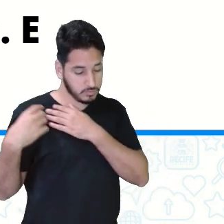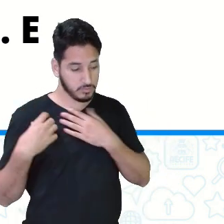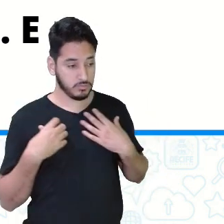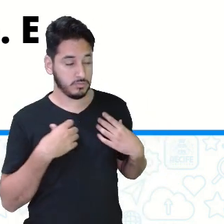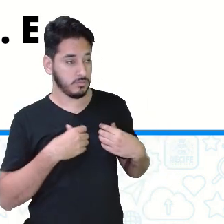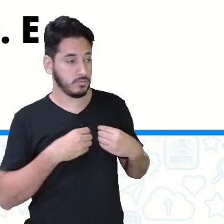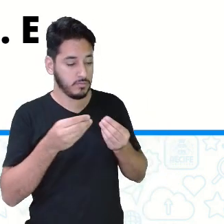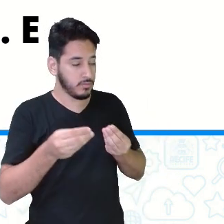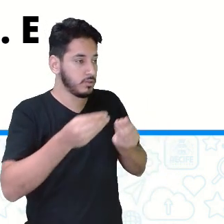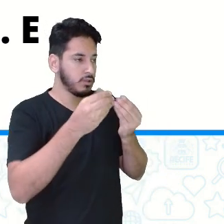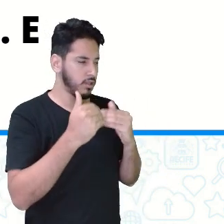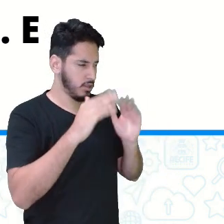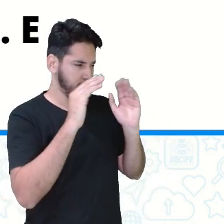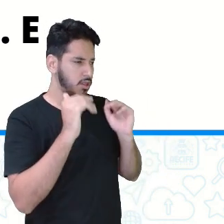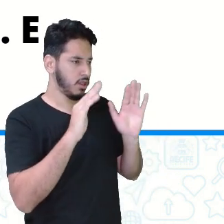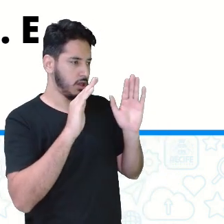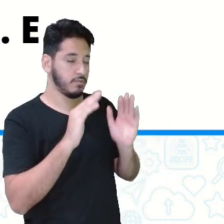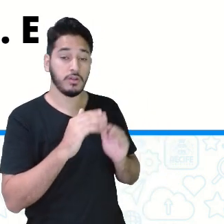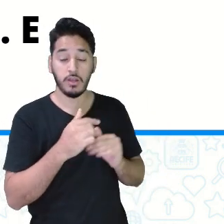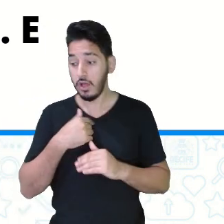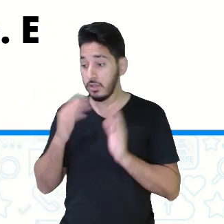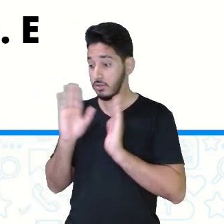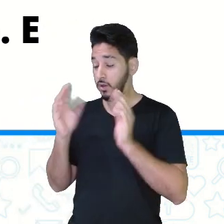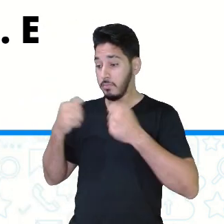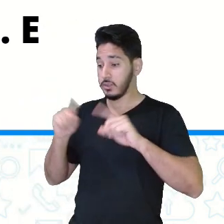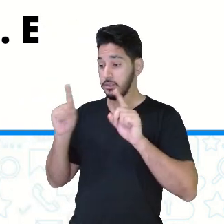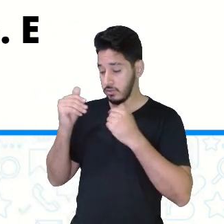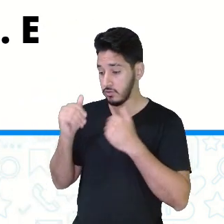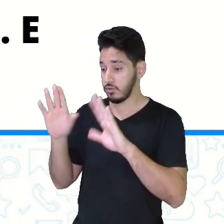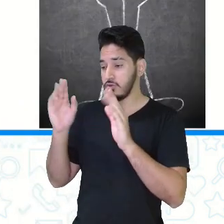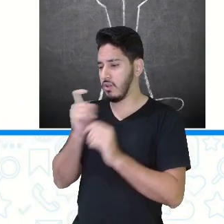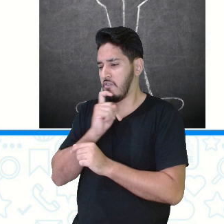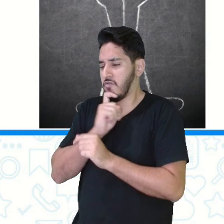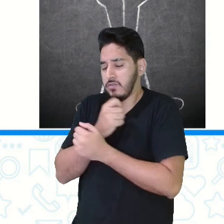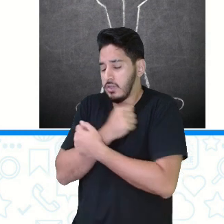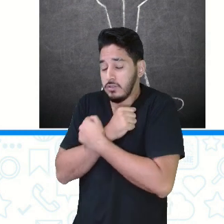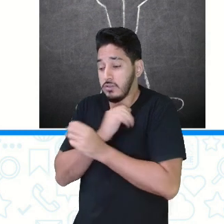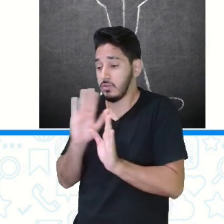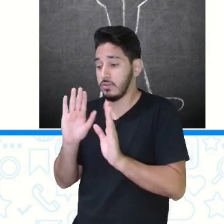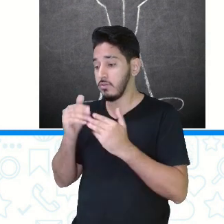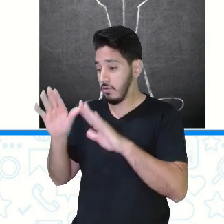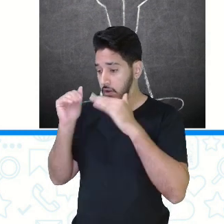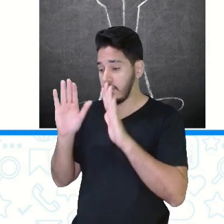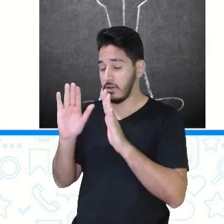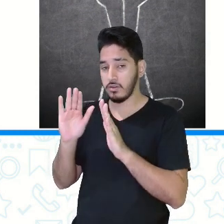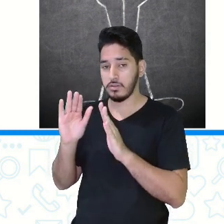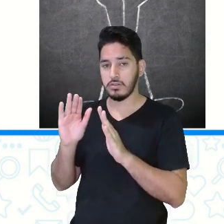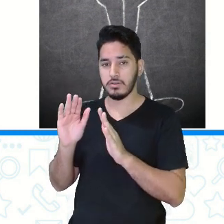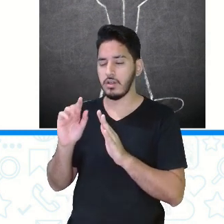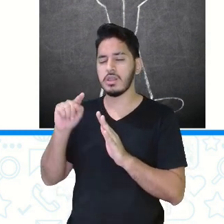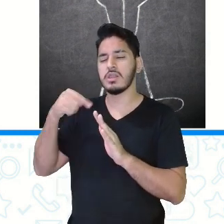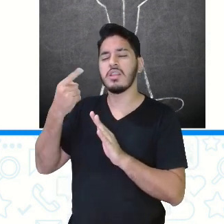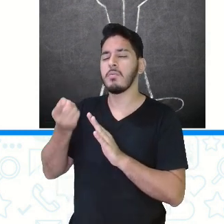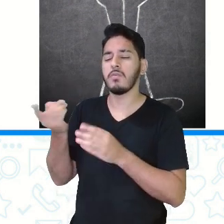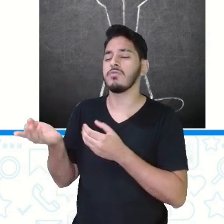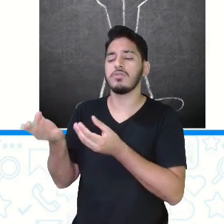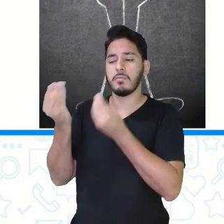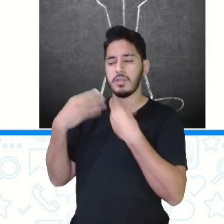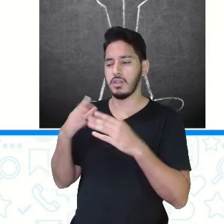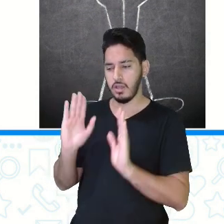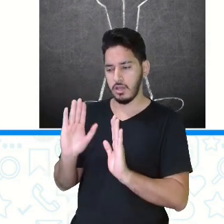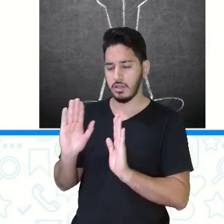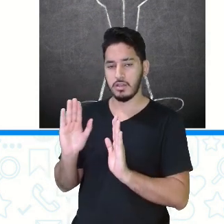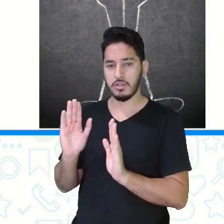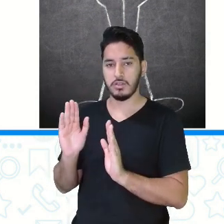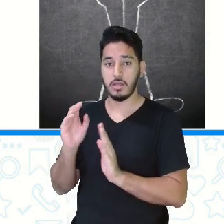sua capa. Não, fique com ela. Está frio. E completou: depois você me devolve.